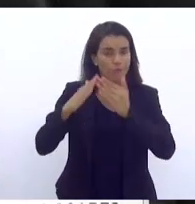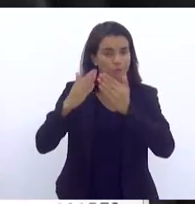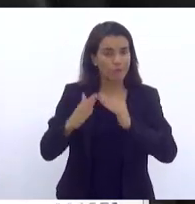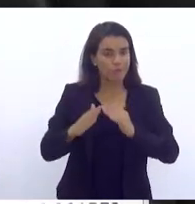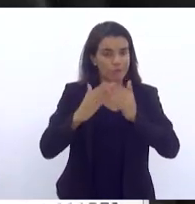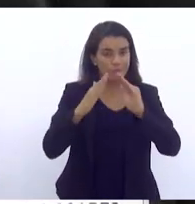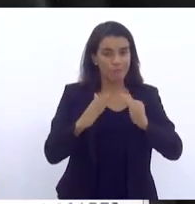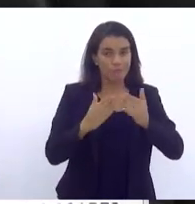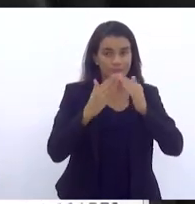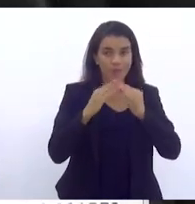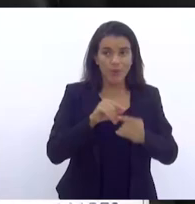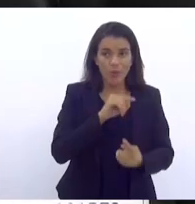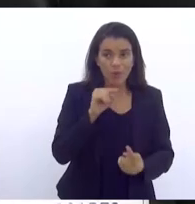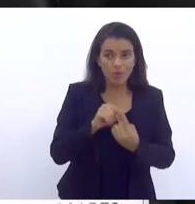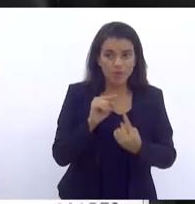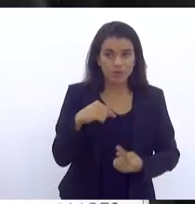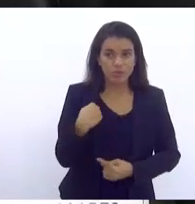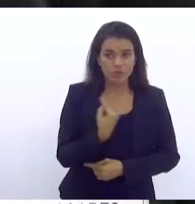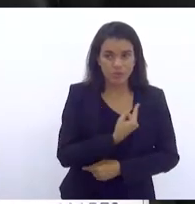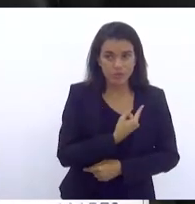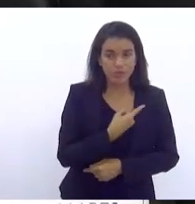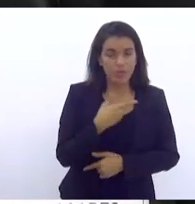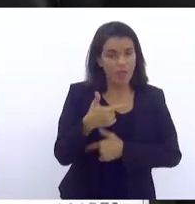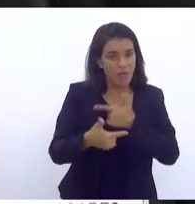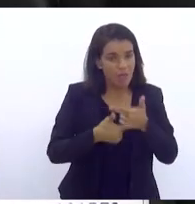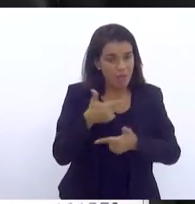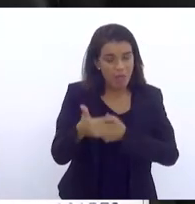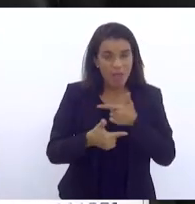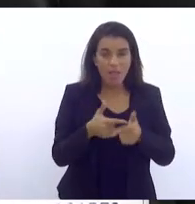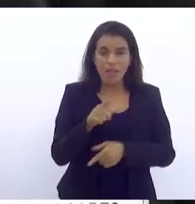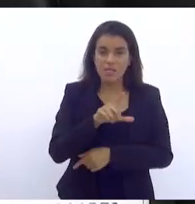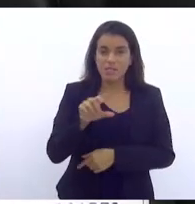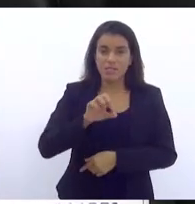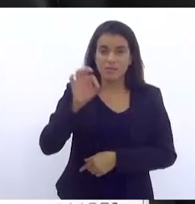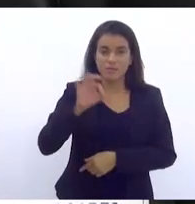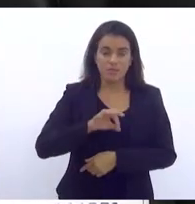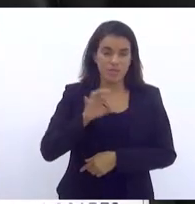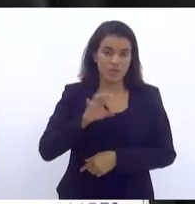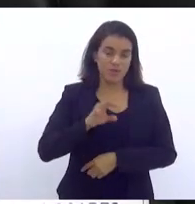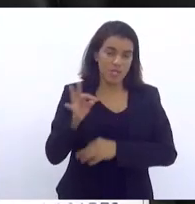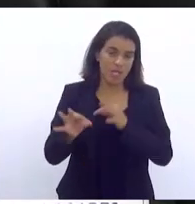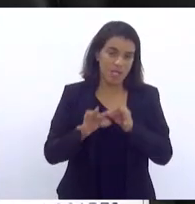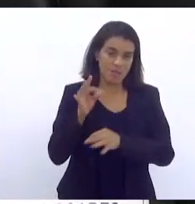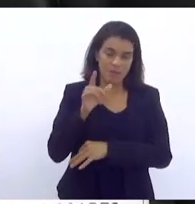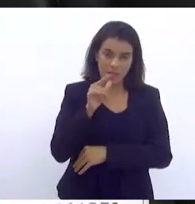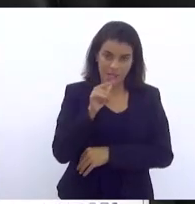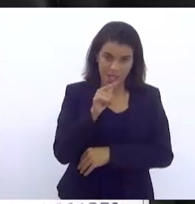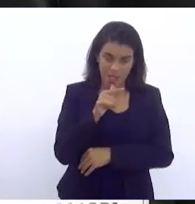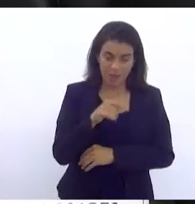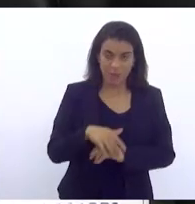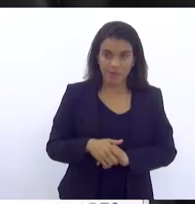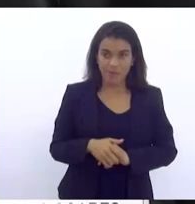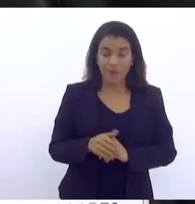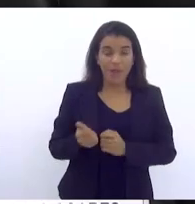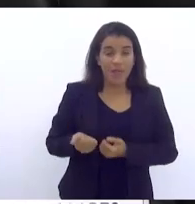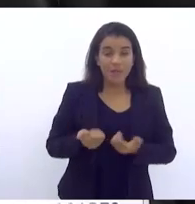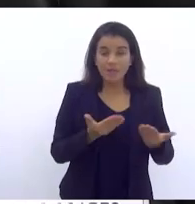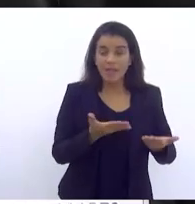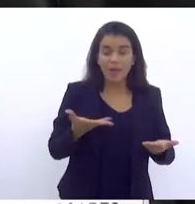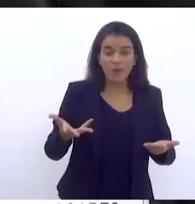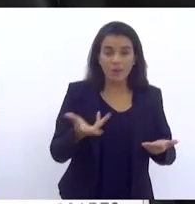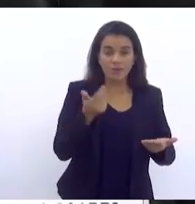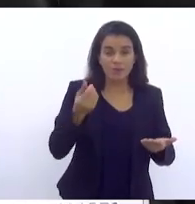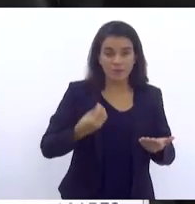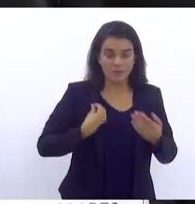que o objetivo da gente é perseguir em 100% o Marco de saneamento O Nosso propósito é levar a qualidade de vida pra